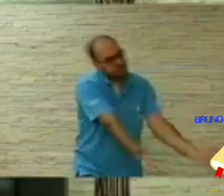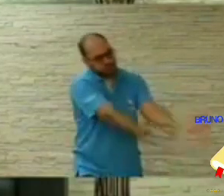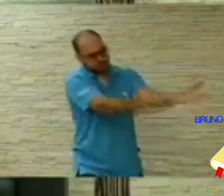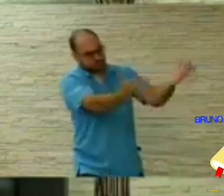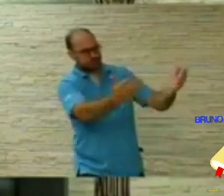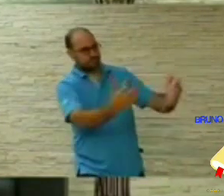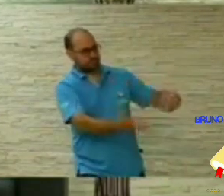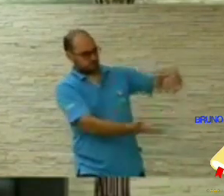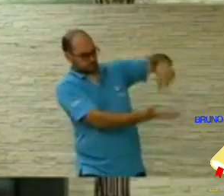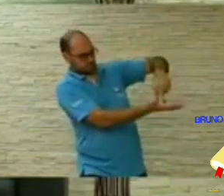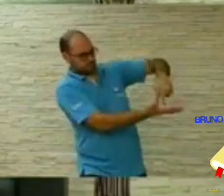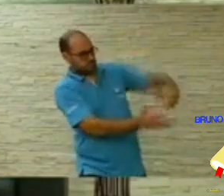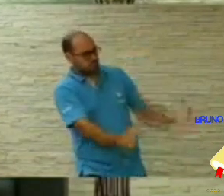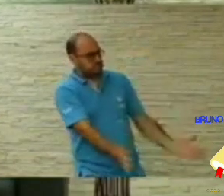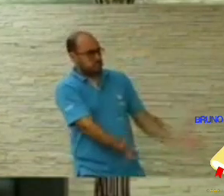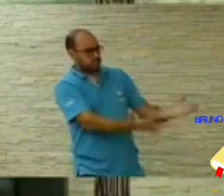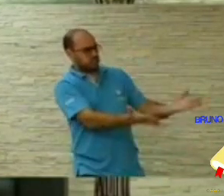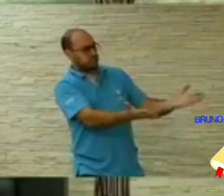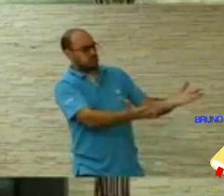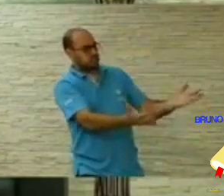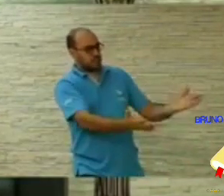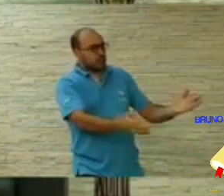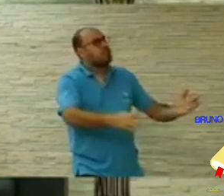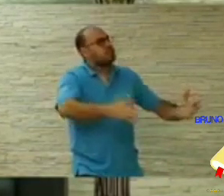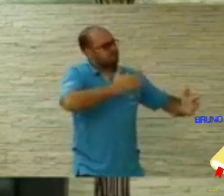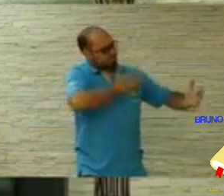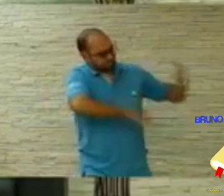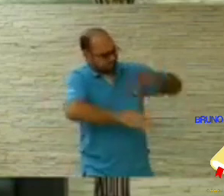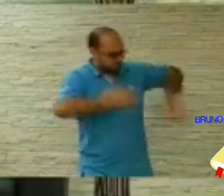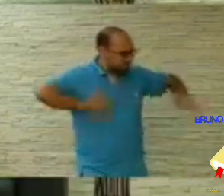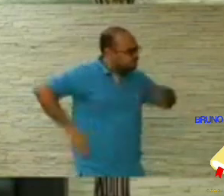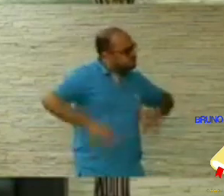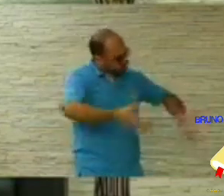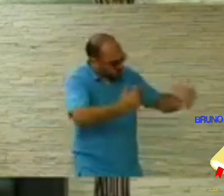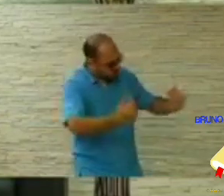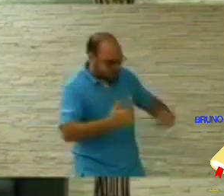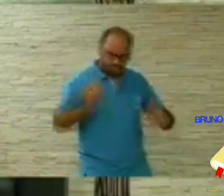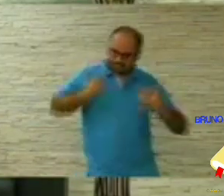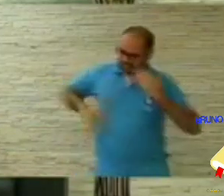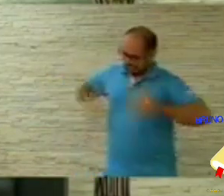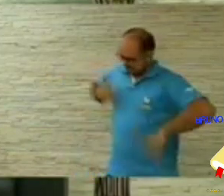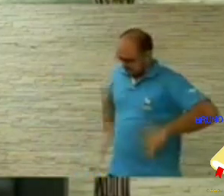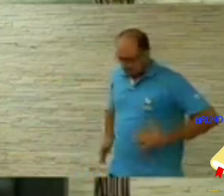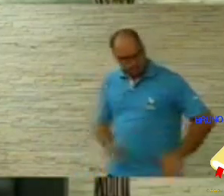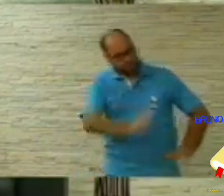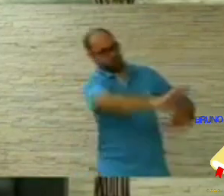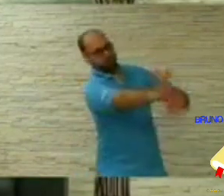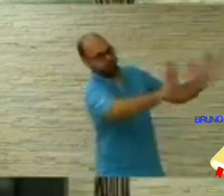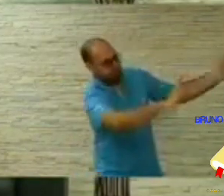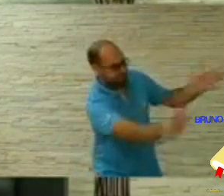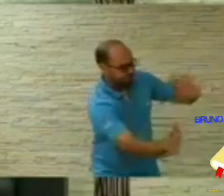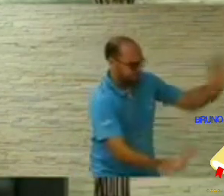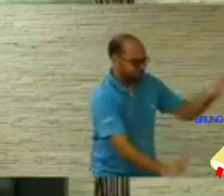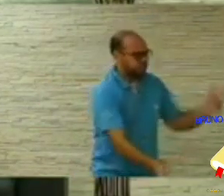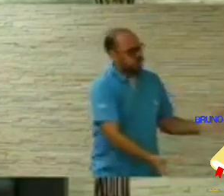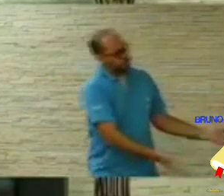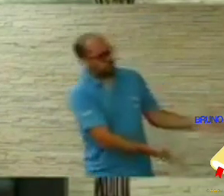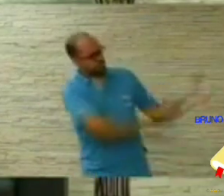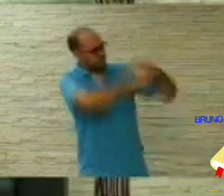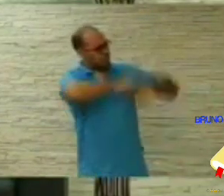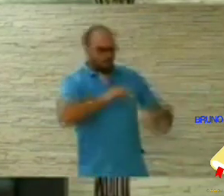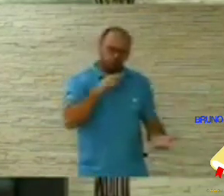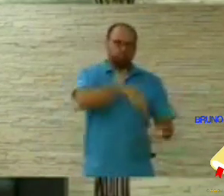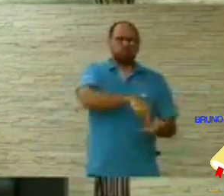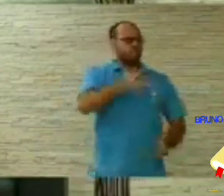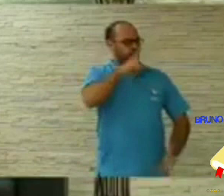fraco. Talvez você esteja olhando para a sua vida e falando assim, ó, Senhor, olha, eu não tenho força mais. Essa crise